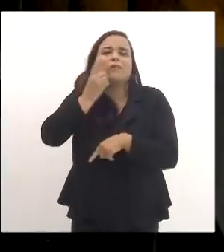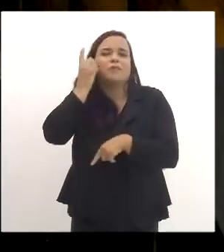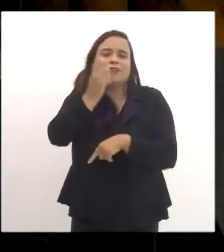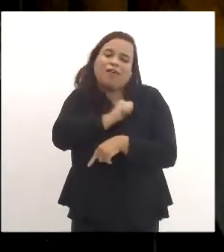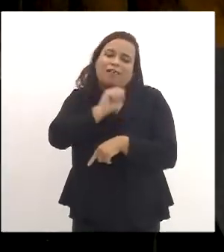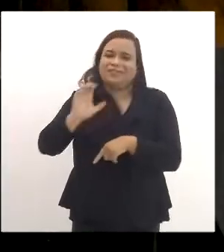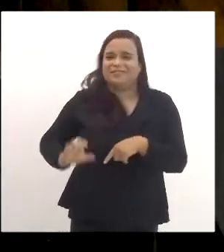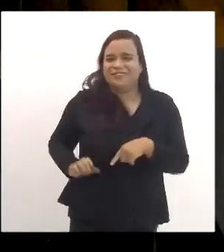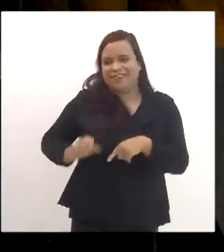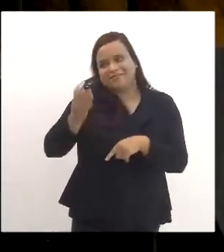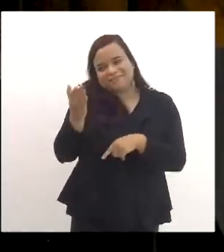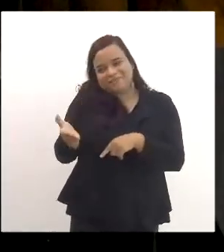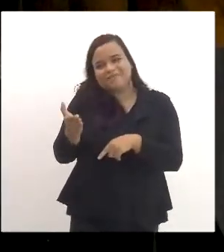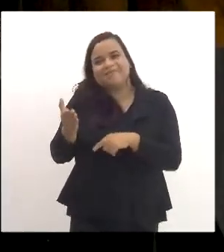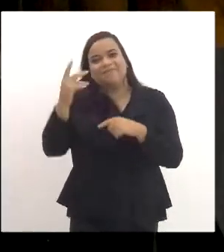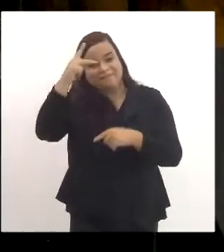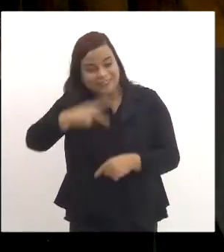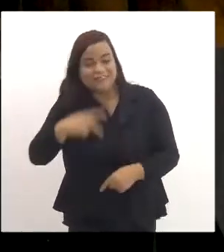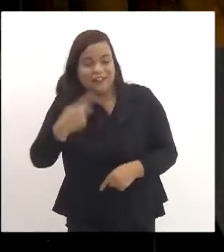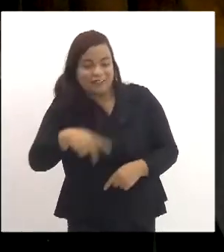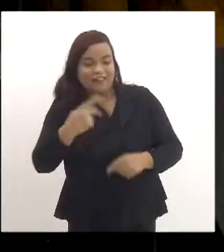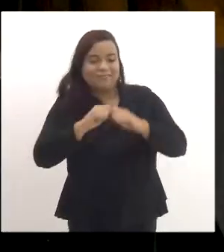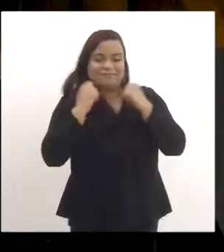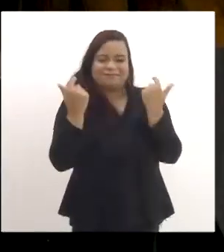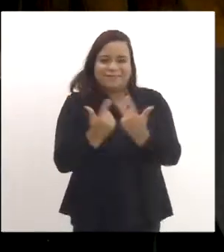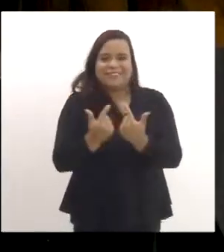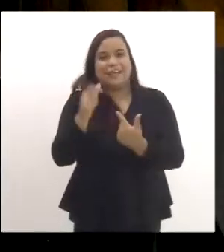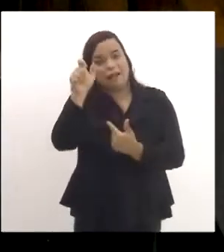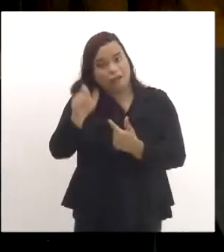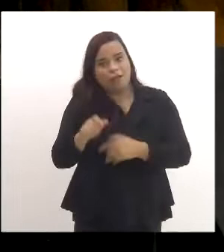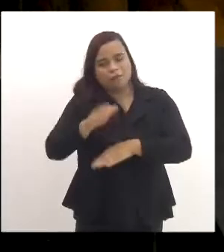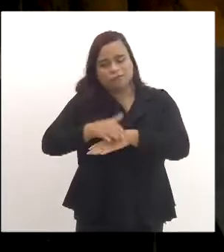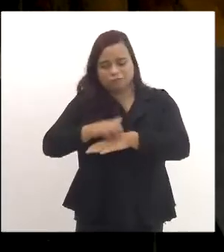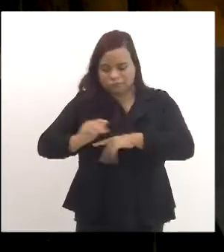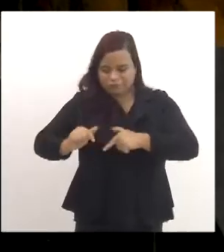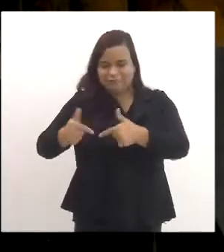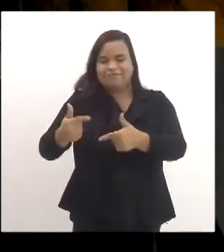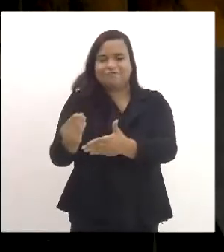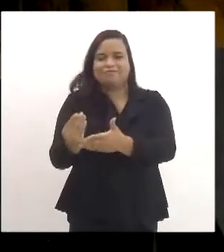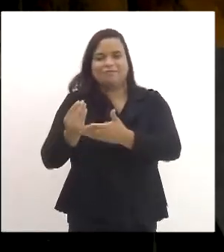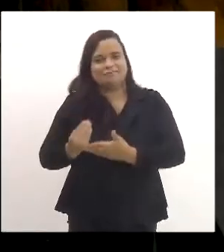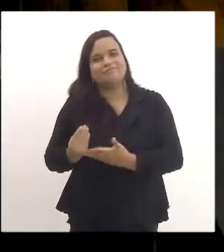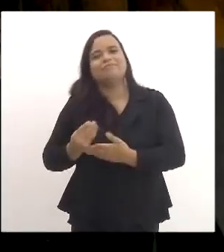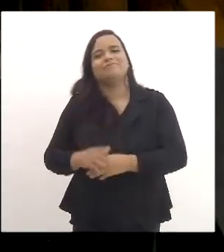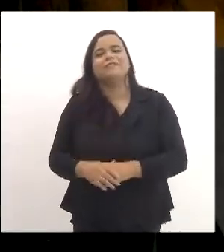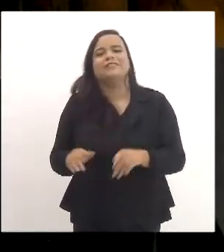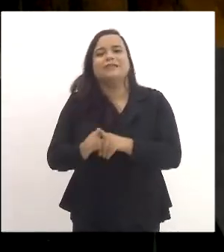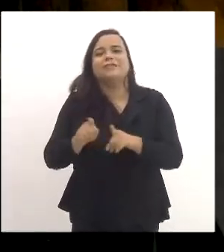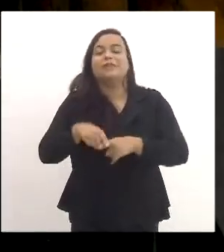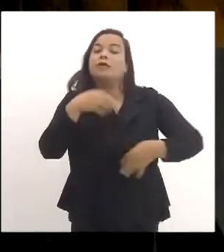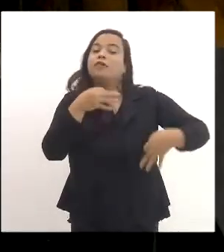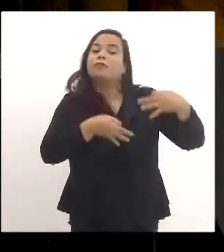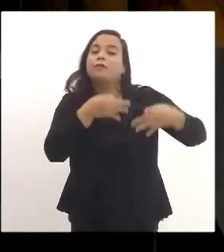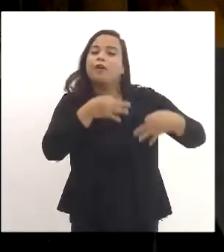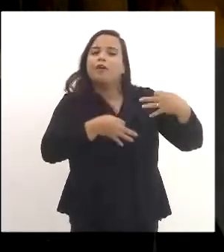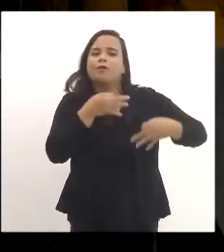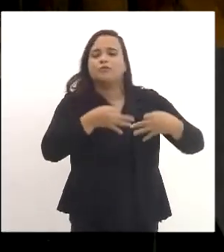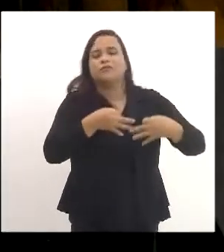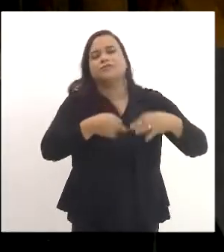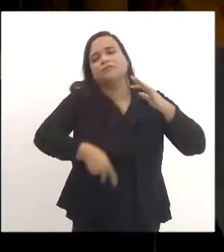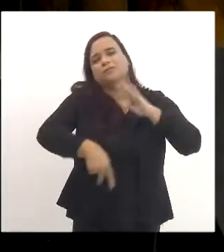André Siciliano, presidente desta Assembleia, por ter tomado esta iniciativa, assim como ao Fórum